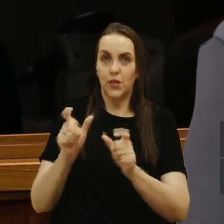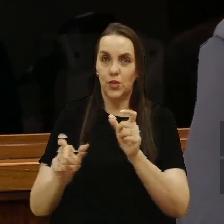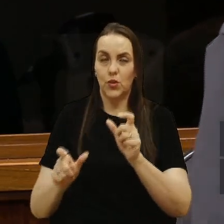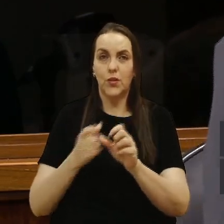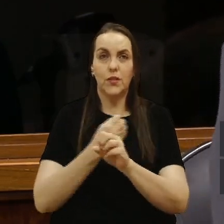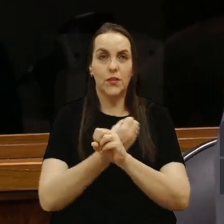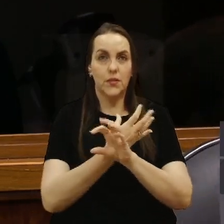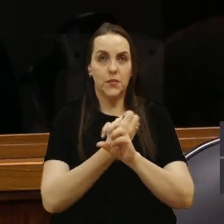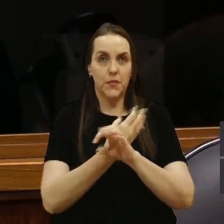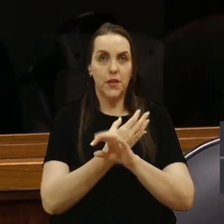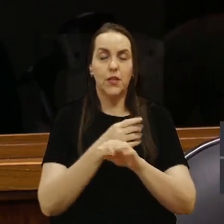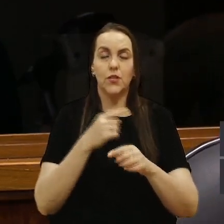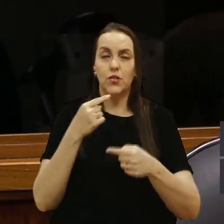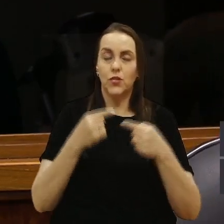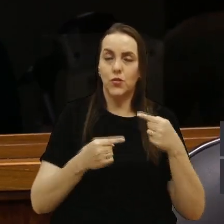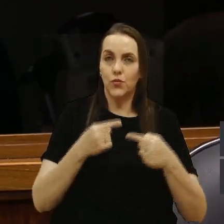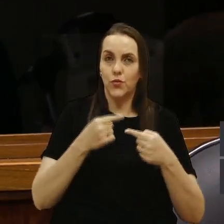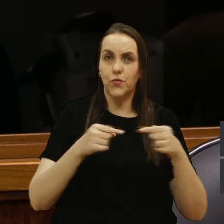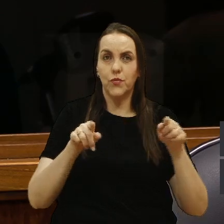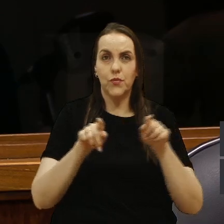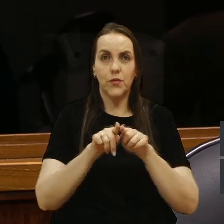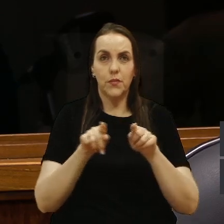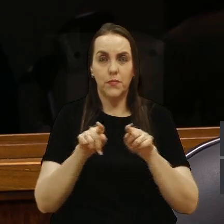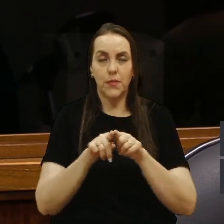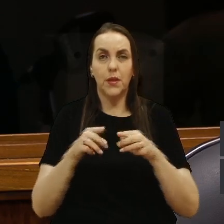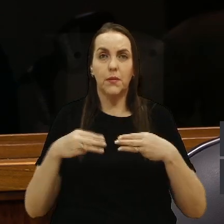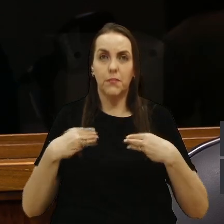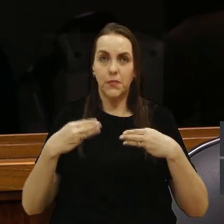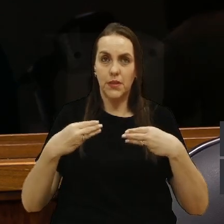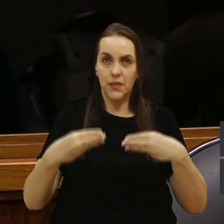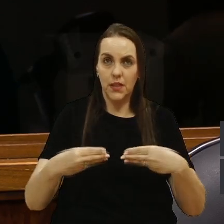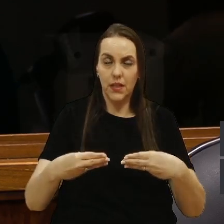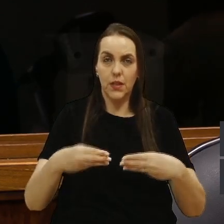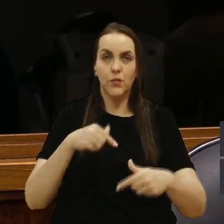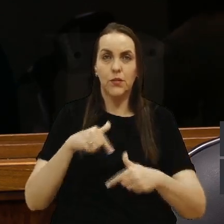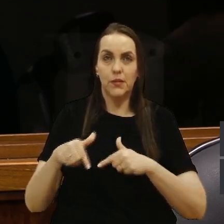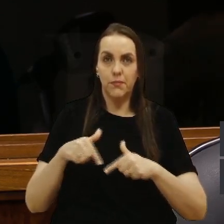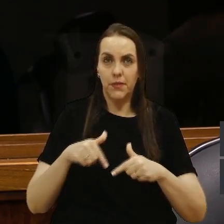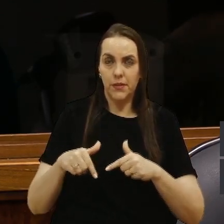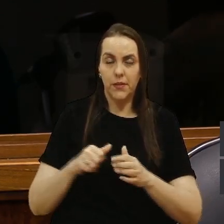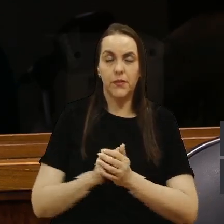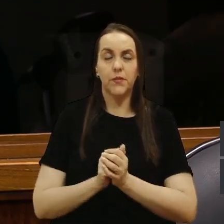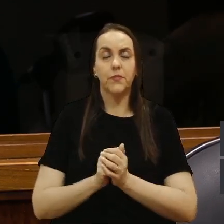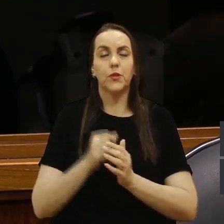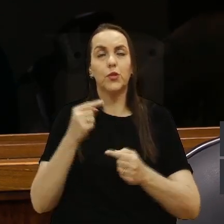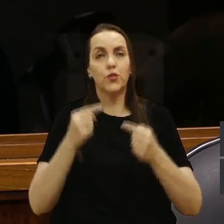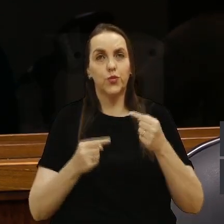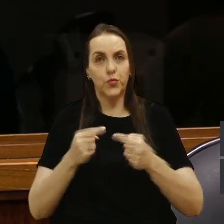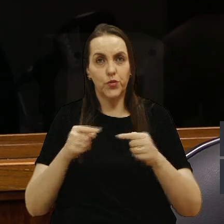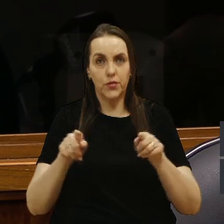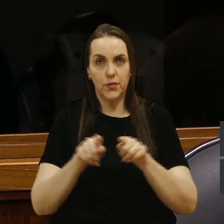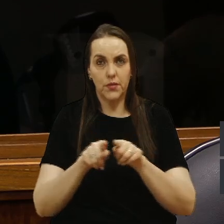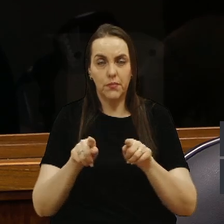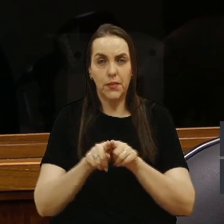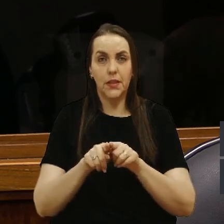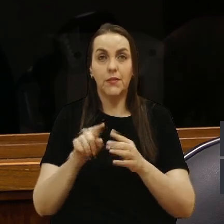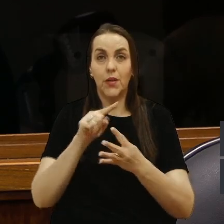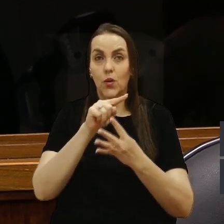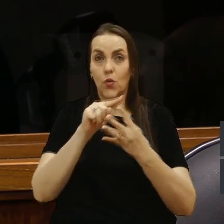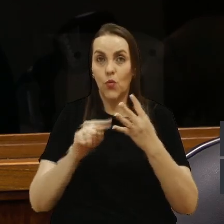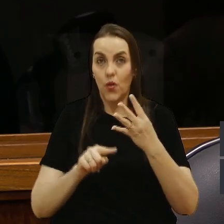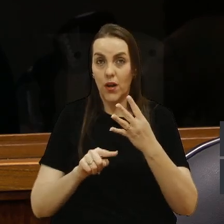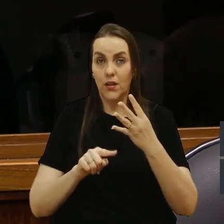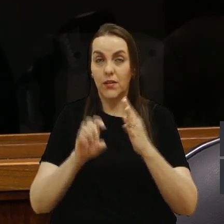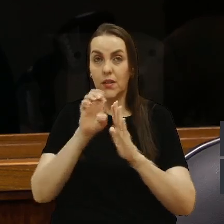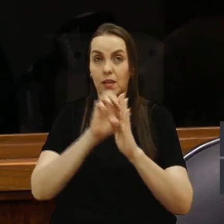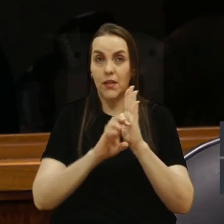SMED, e discutido também no Ministério do Trabalho, discutido com... Teve 4 emendas